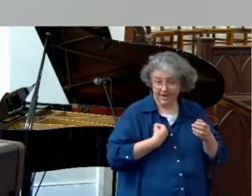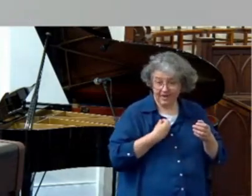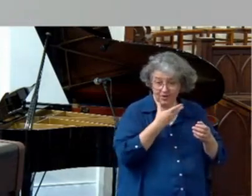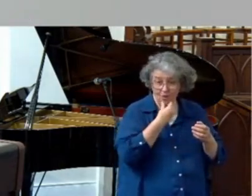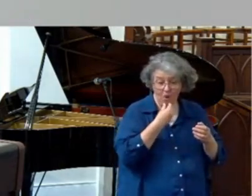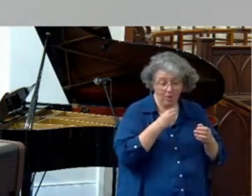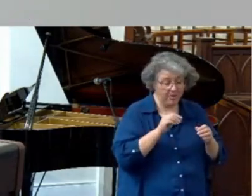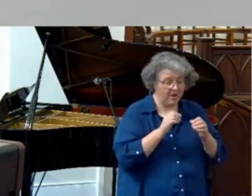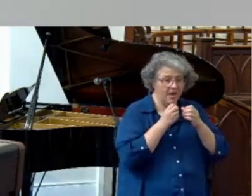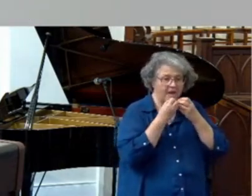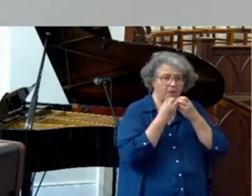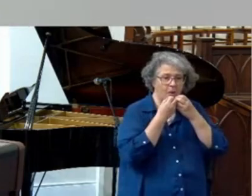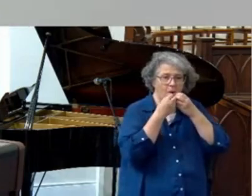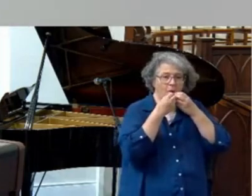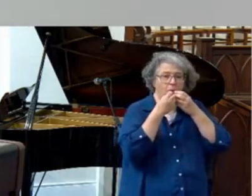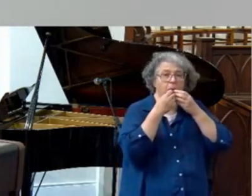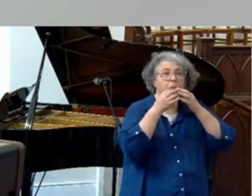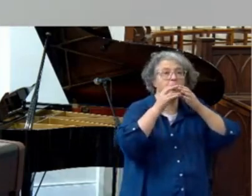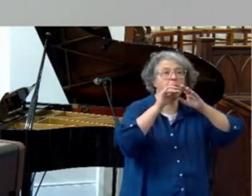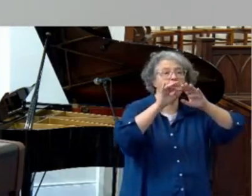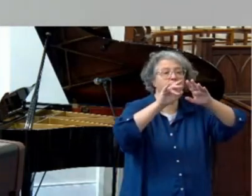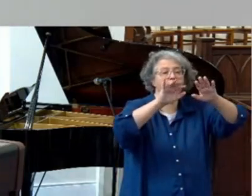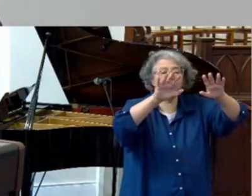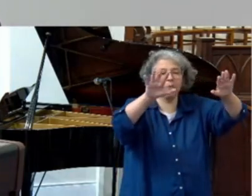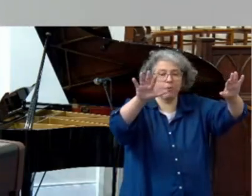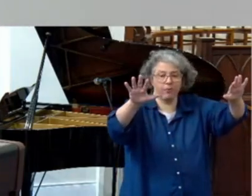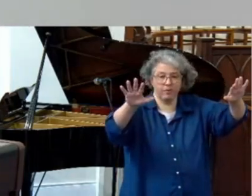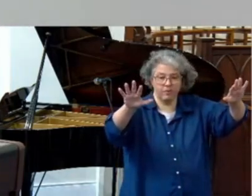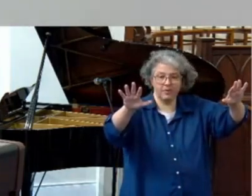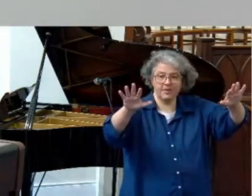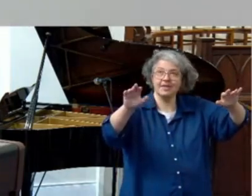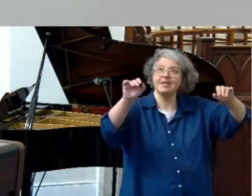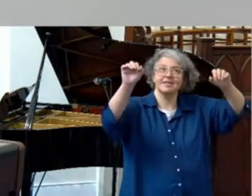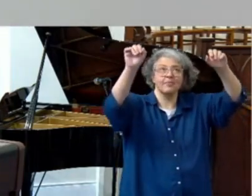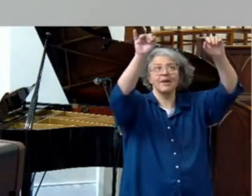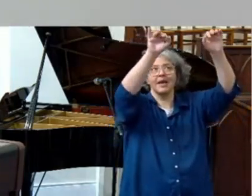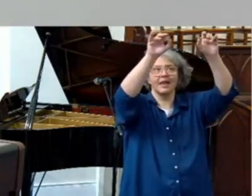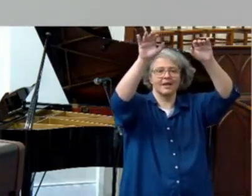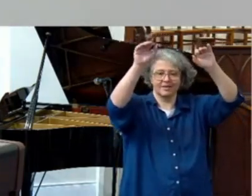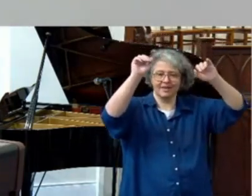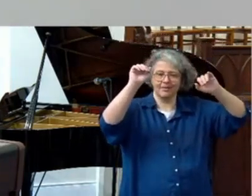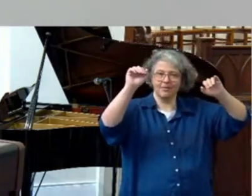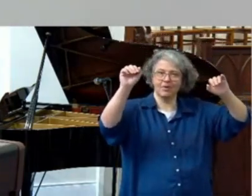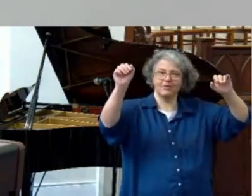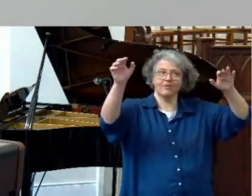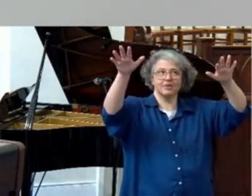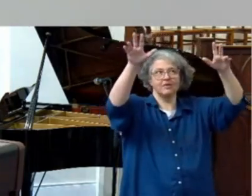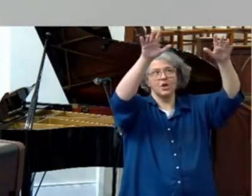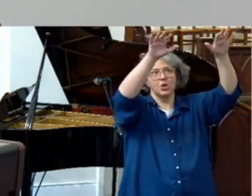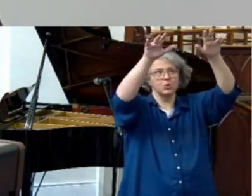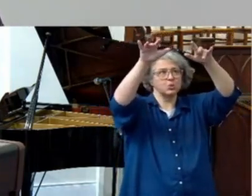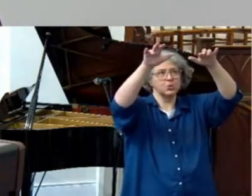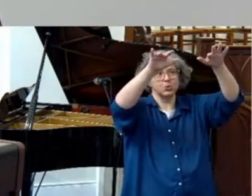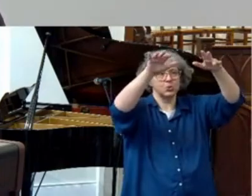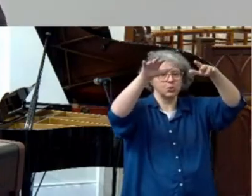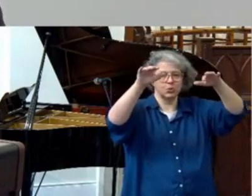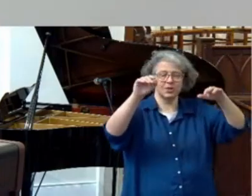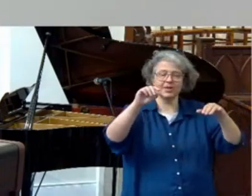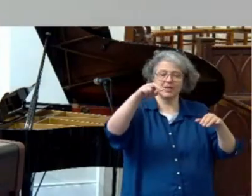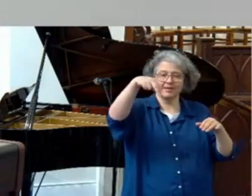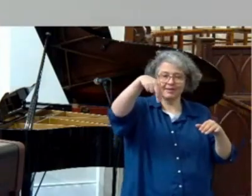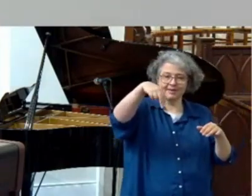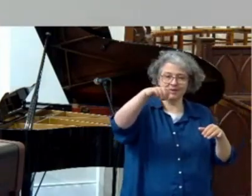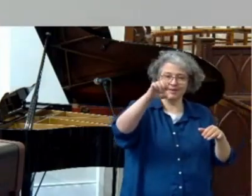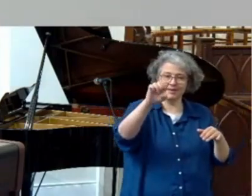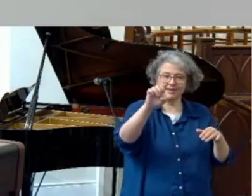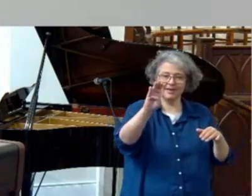se dissipa. Quando o autor aos Provérbios, porque isso aqui vem de Provérbios 27, 1. Quando o autor de Provérbios